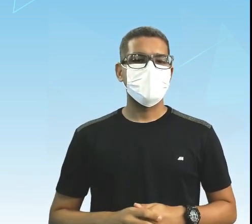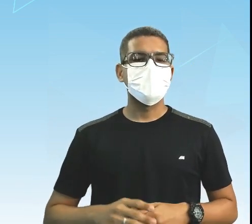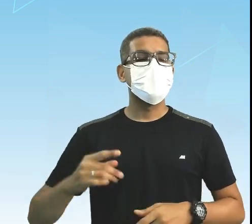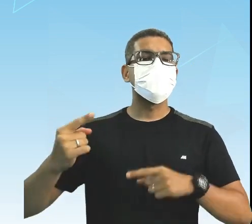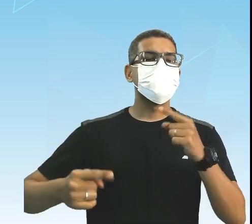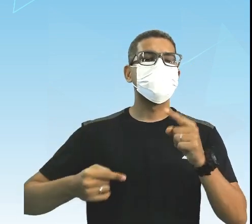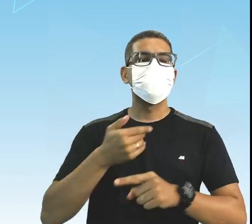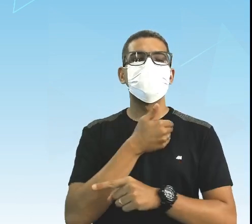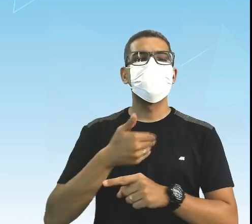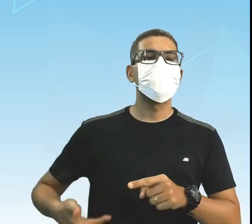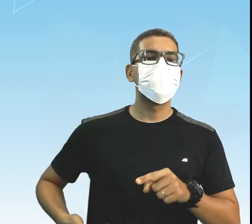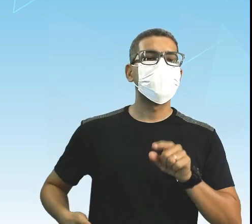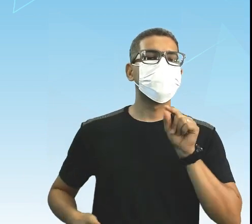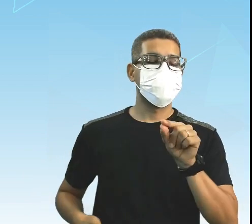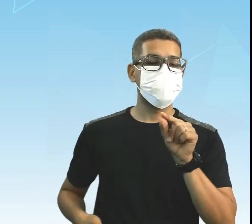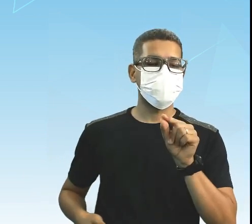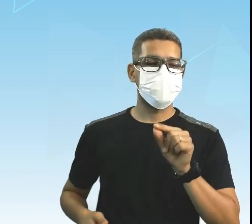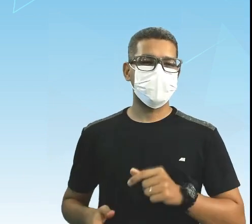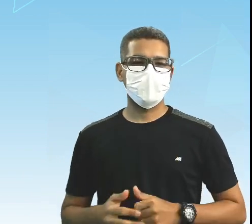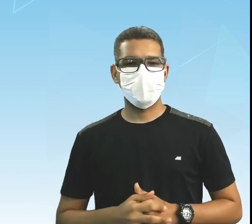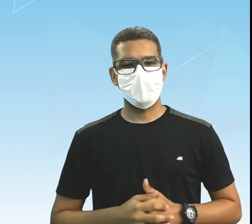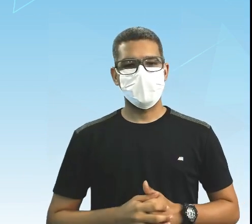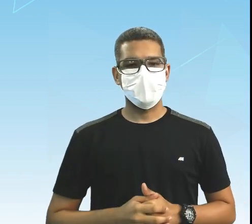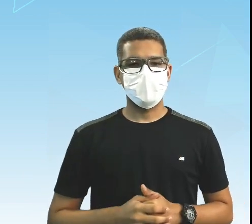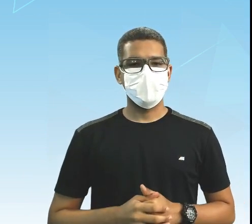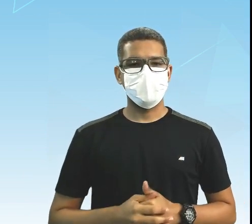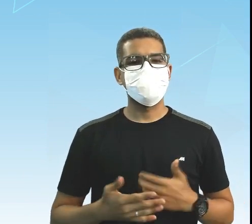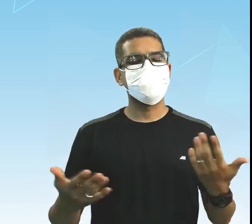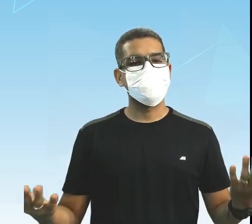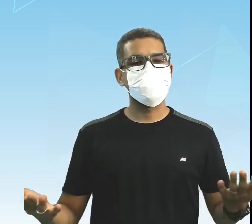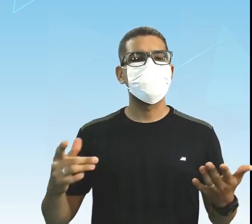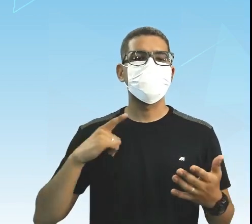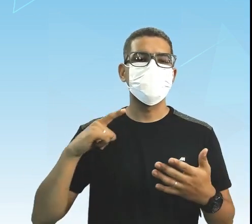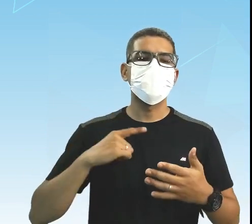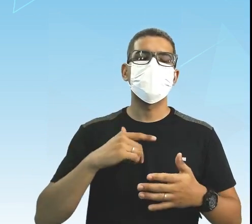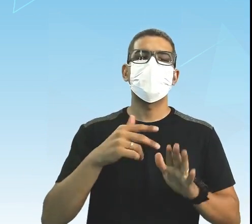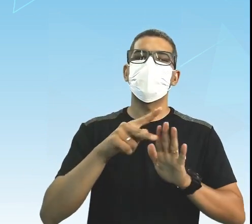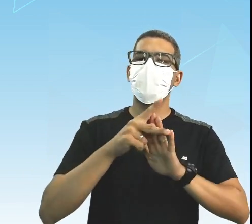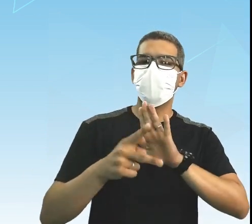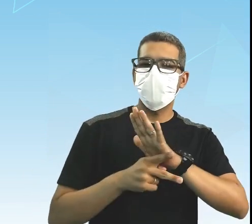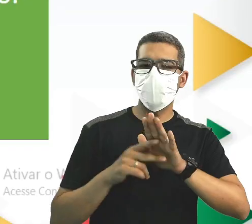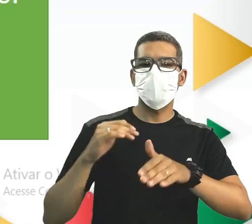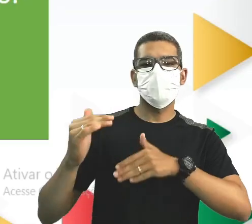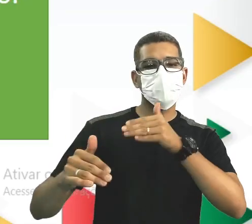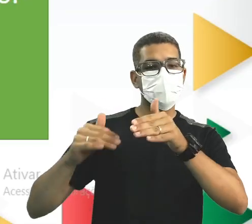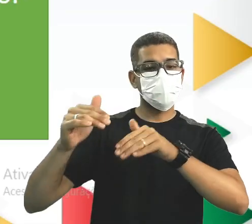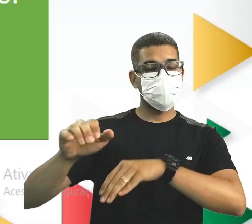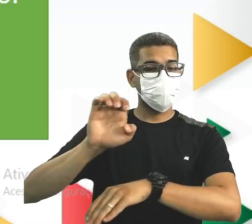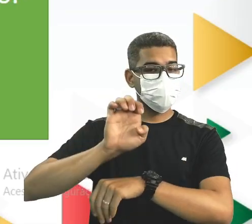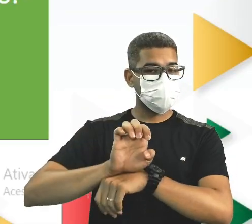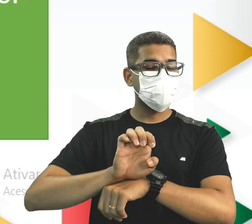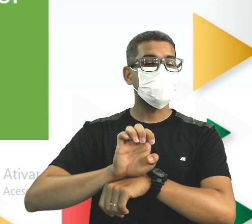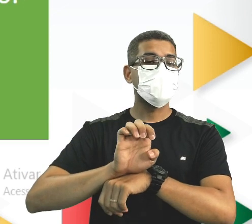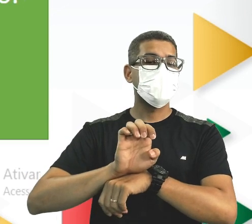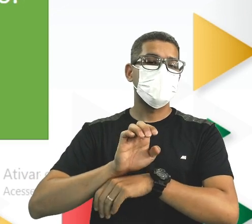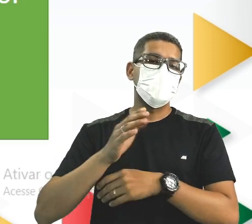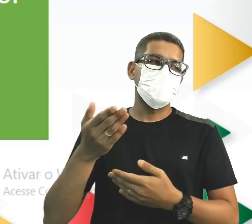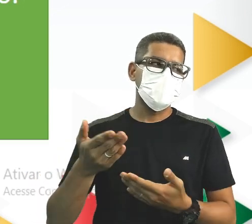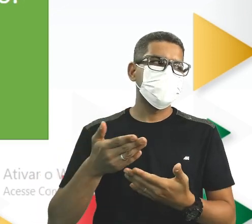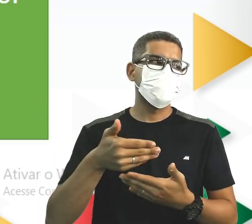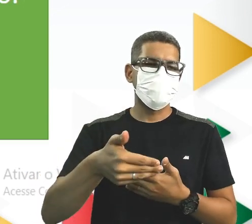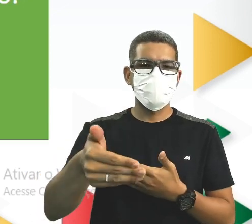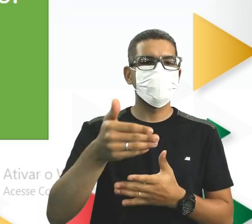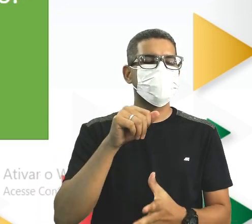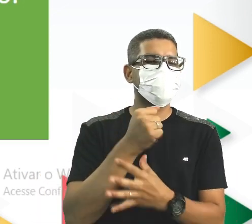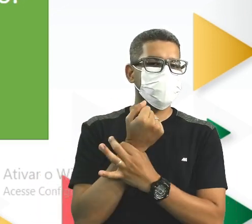políticas públicas, meus amores? Presta atenção. São aqueles programas que estão desenvolvidos pelo Estado que vai